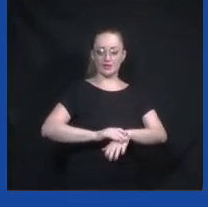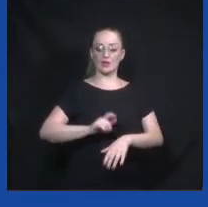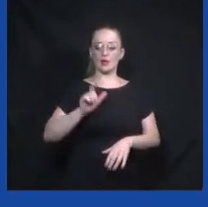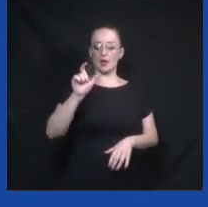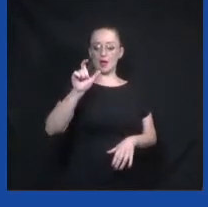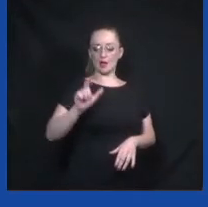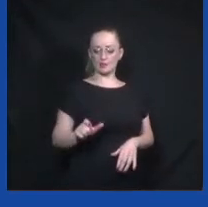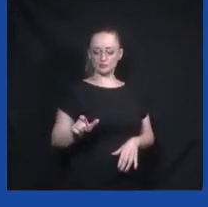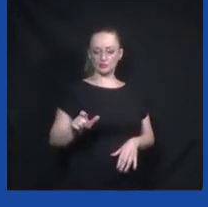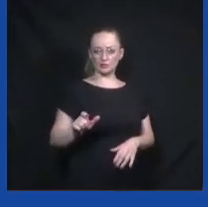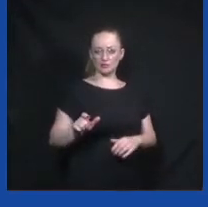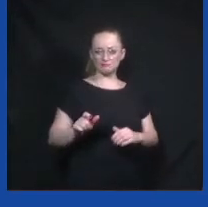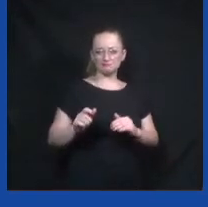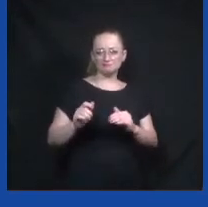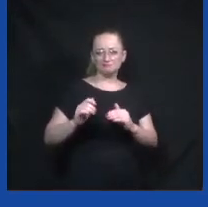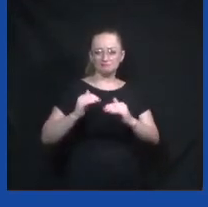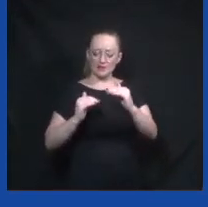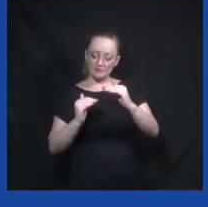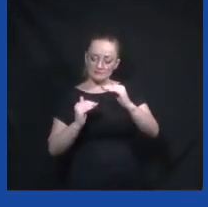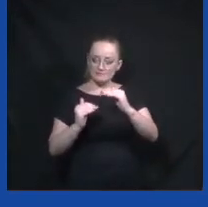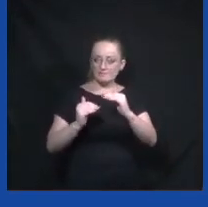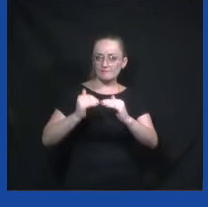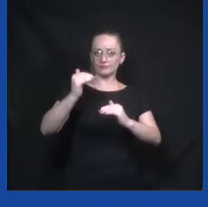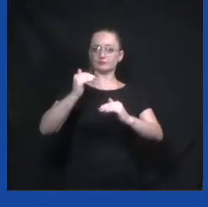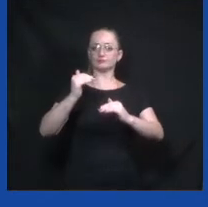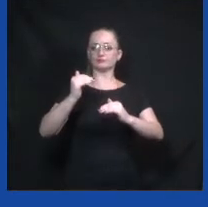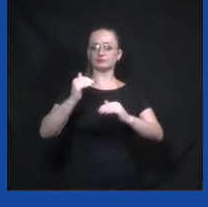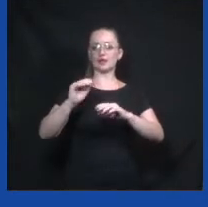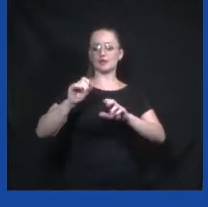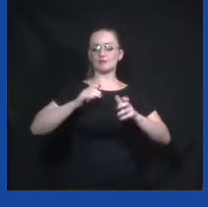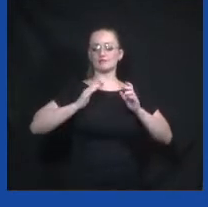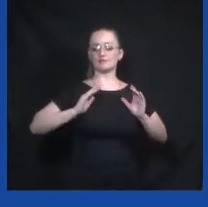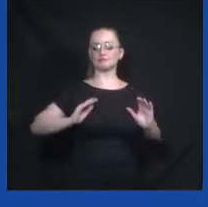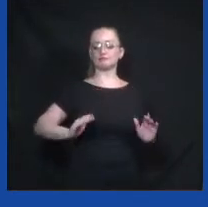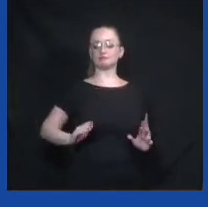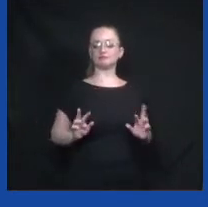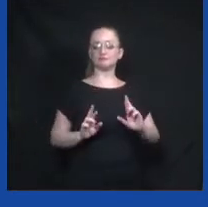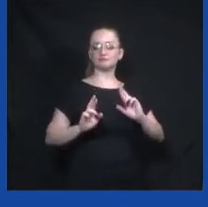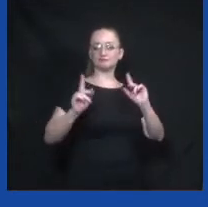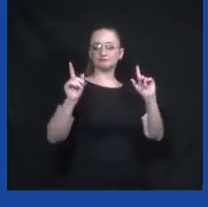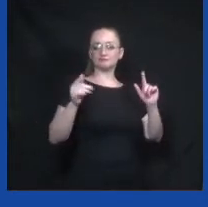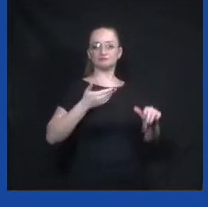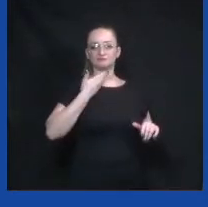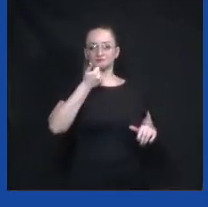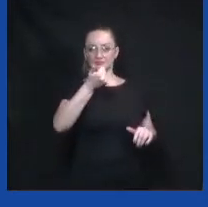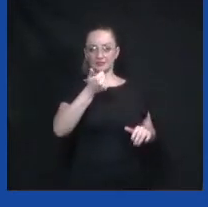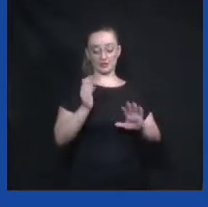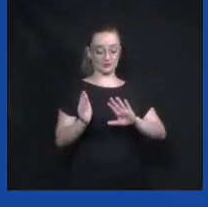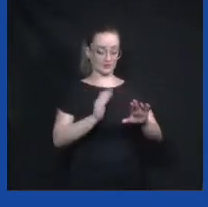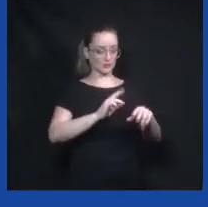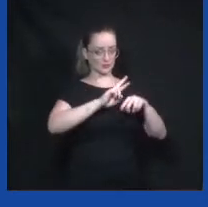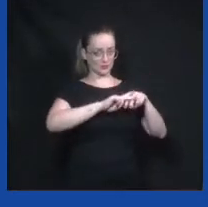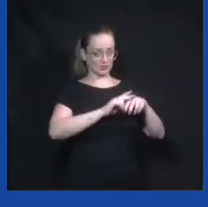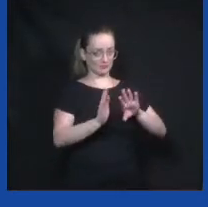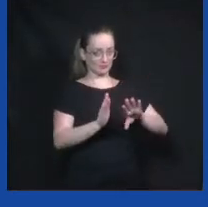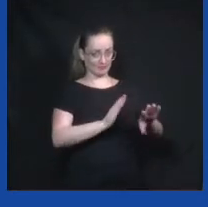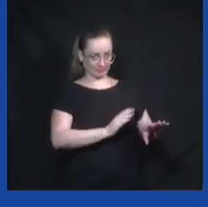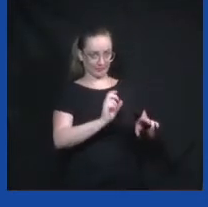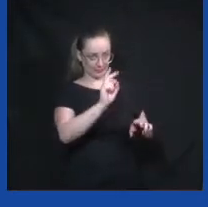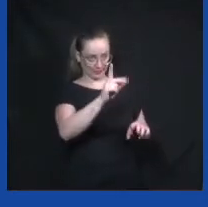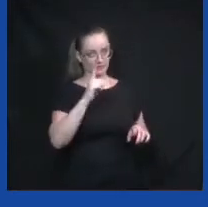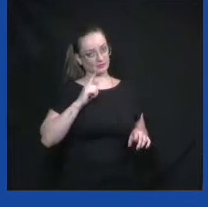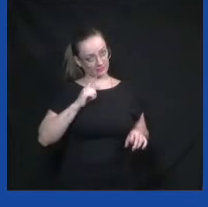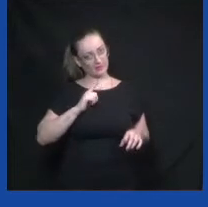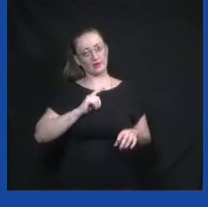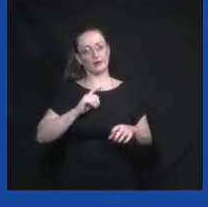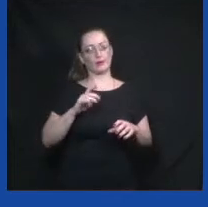rude ser transformado em cavalheiro. Aspectos de gênero à parte, né? Porque claro que isso aqui carrega uma lógica